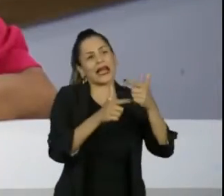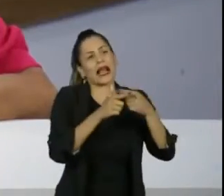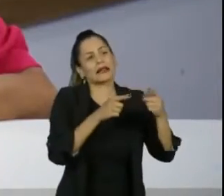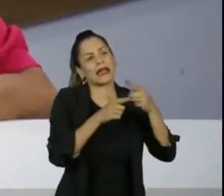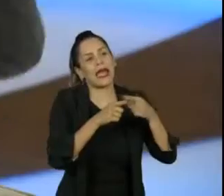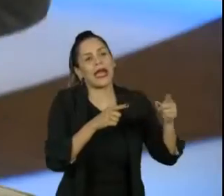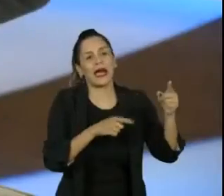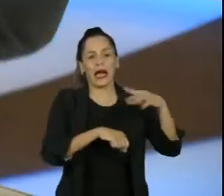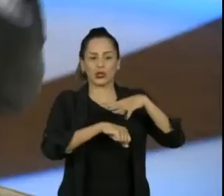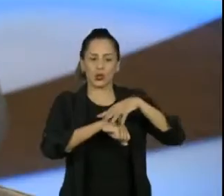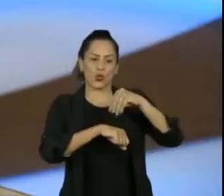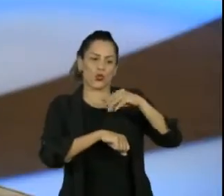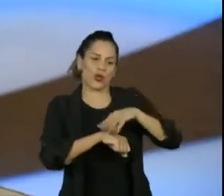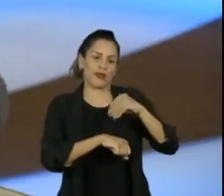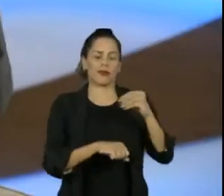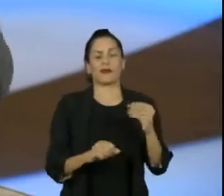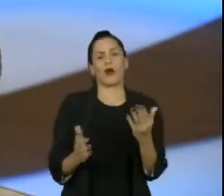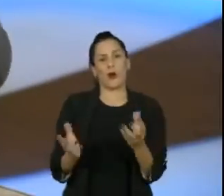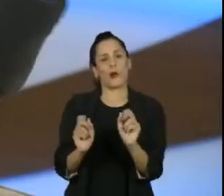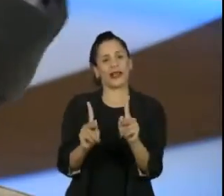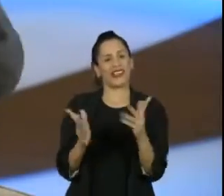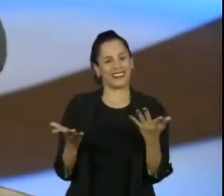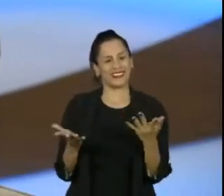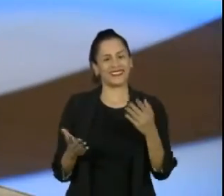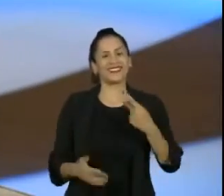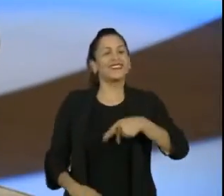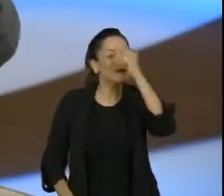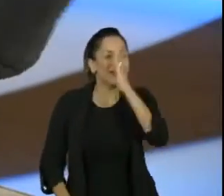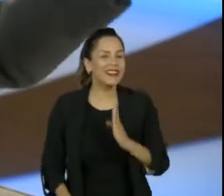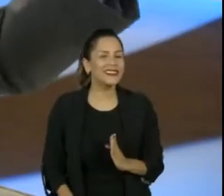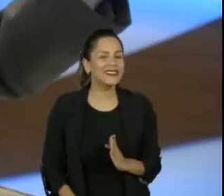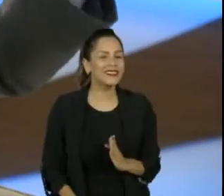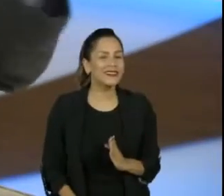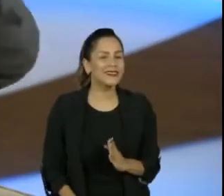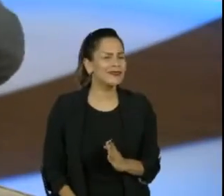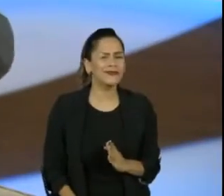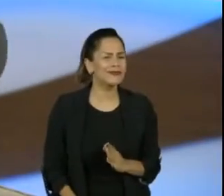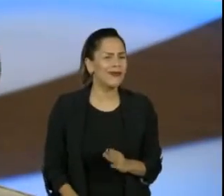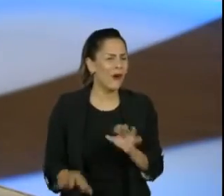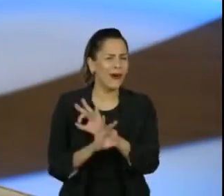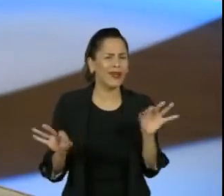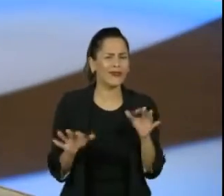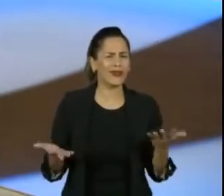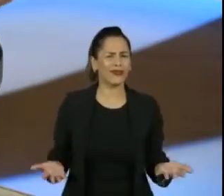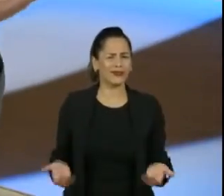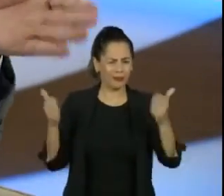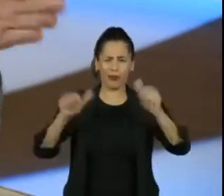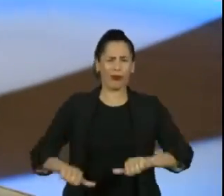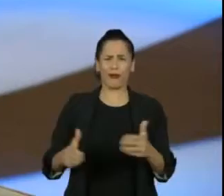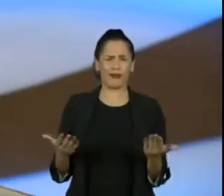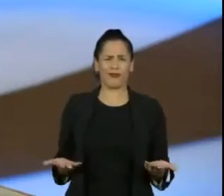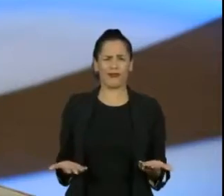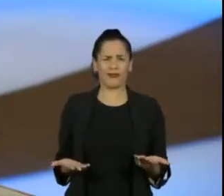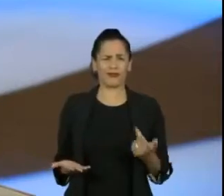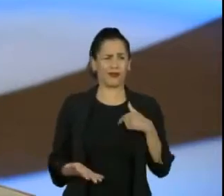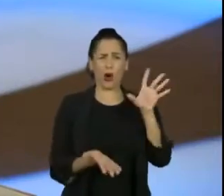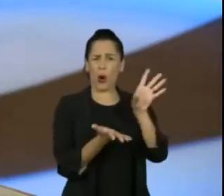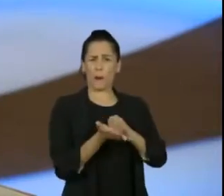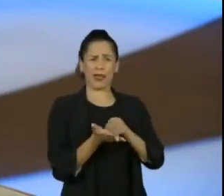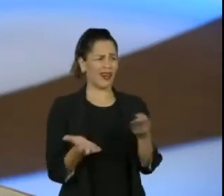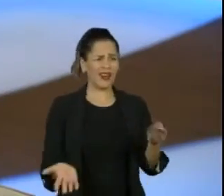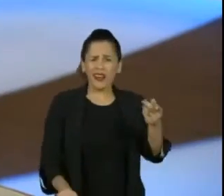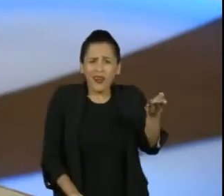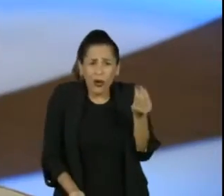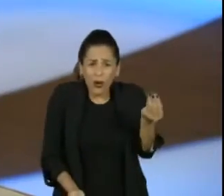na Suíça e tudo. No Brasil, fracassou, então eu não vou copiar a coisa que